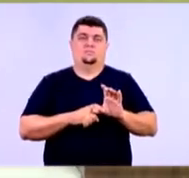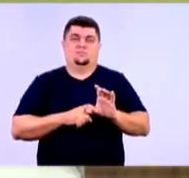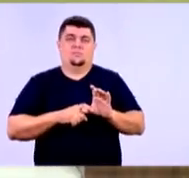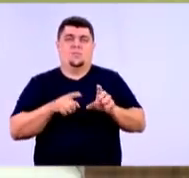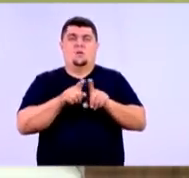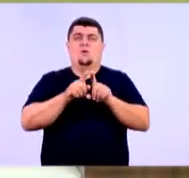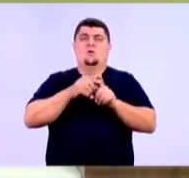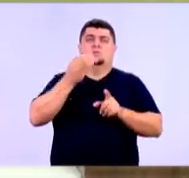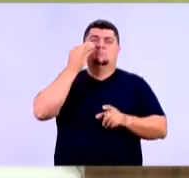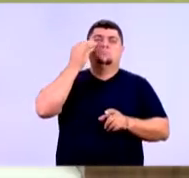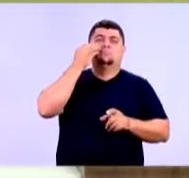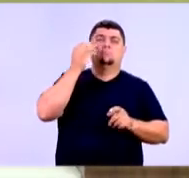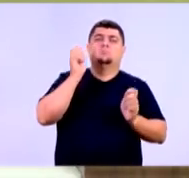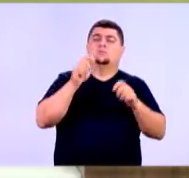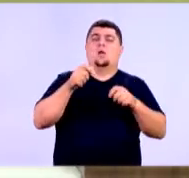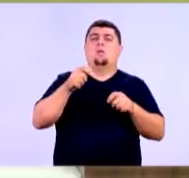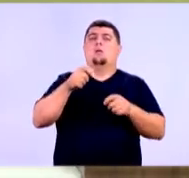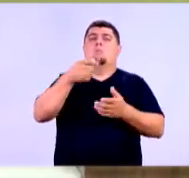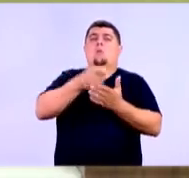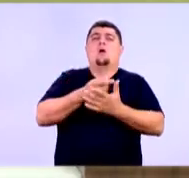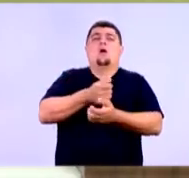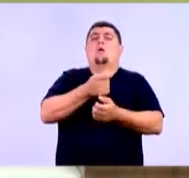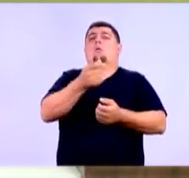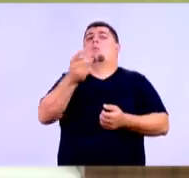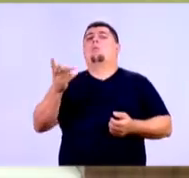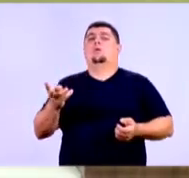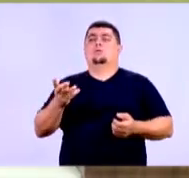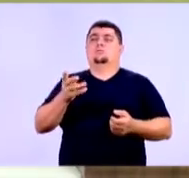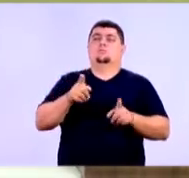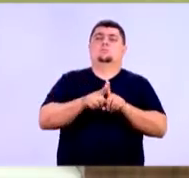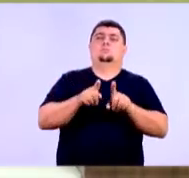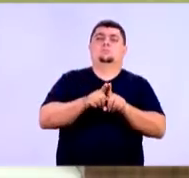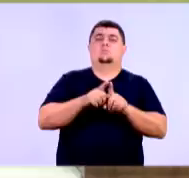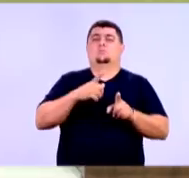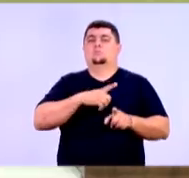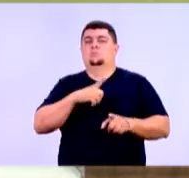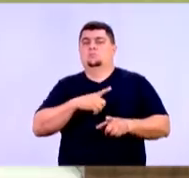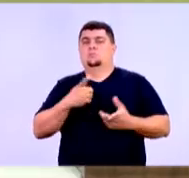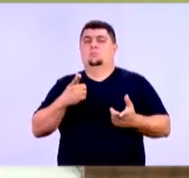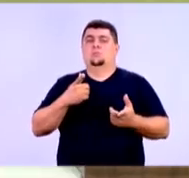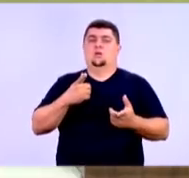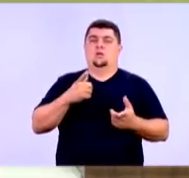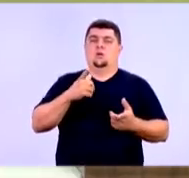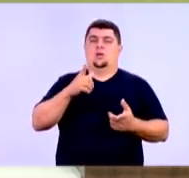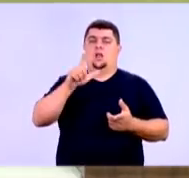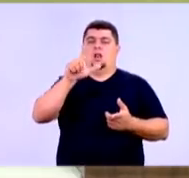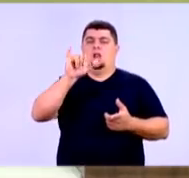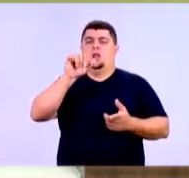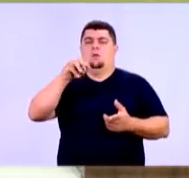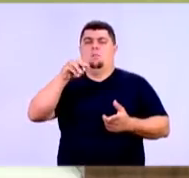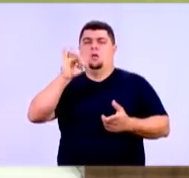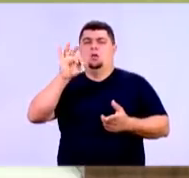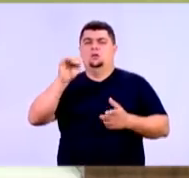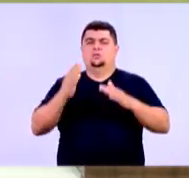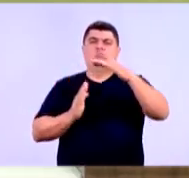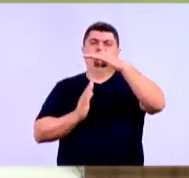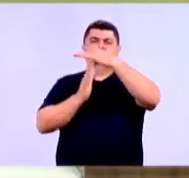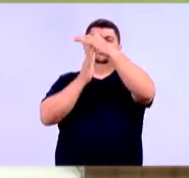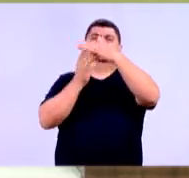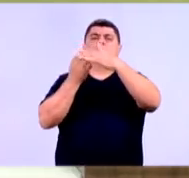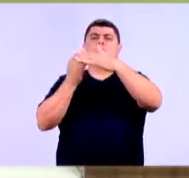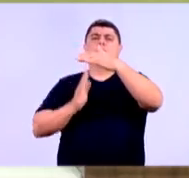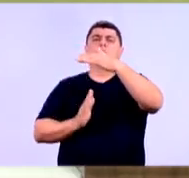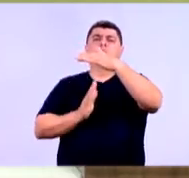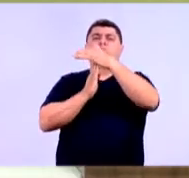verificado qual a capacidade efetiva de pagamento e existe um certo limite, às vezes de, por exemplo, 40%, 50%, caso